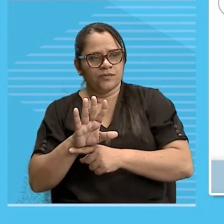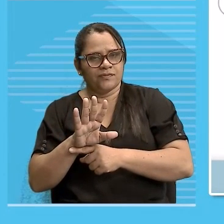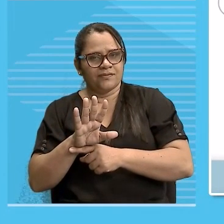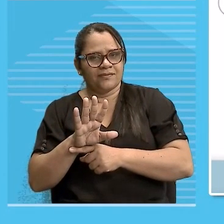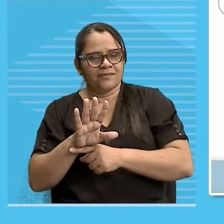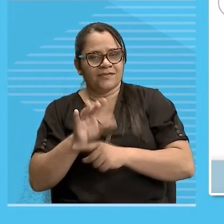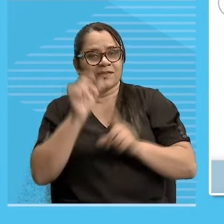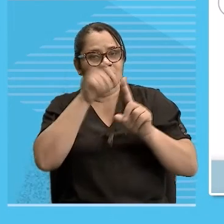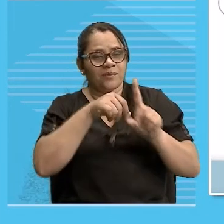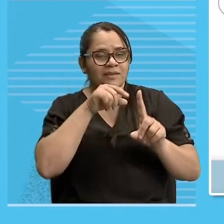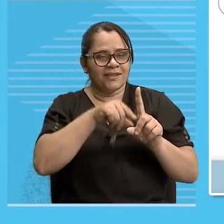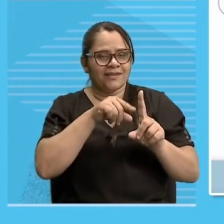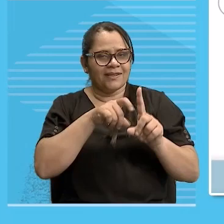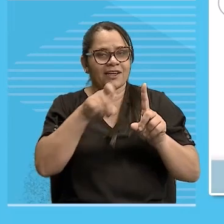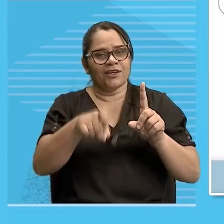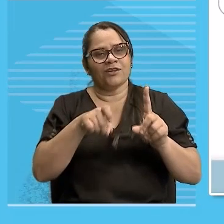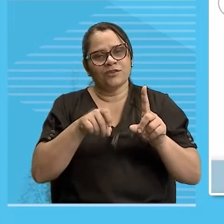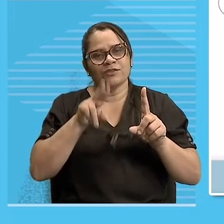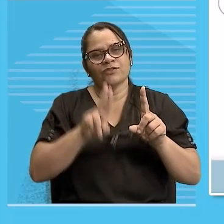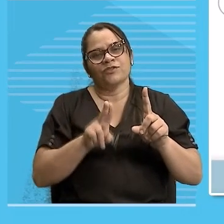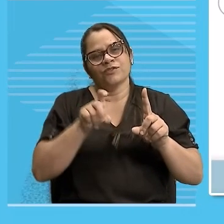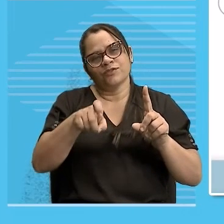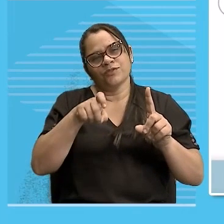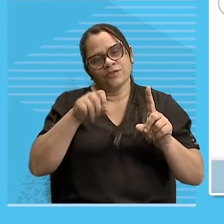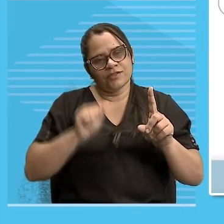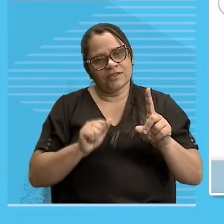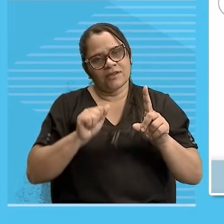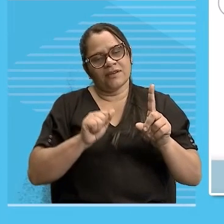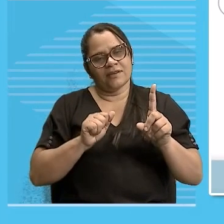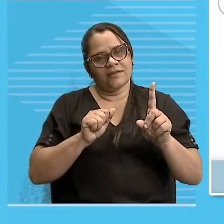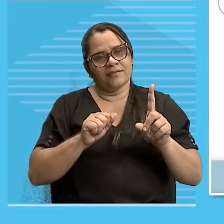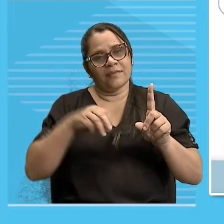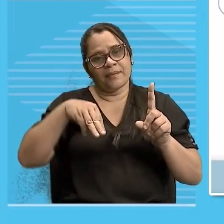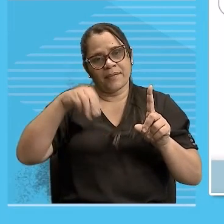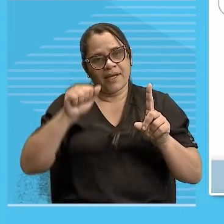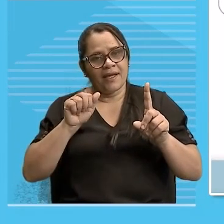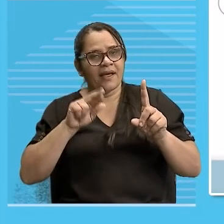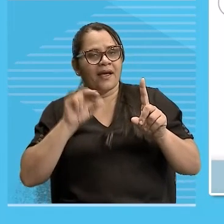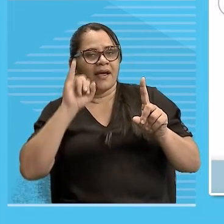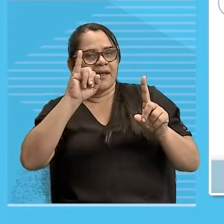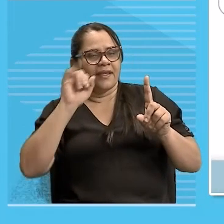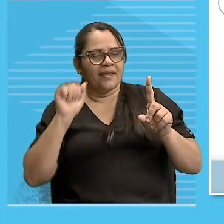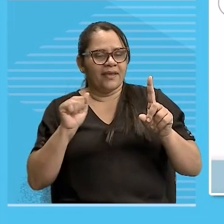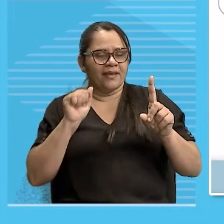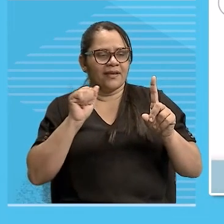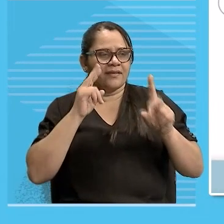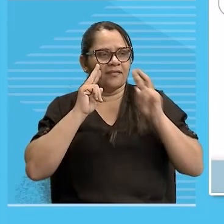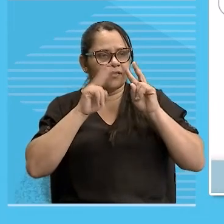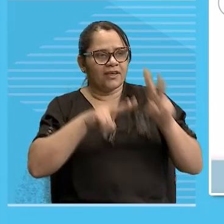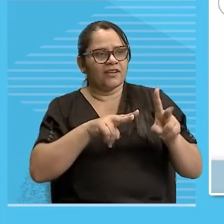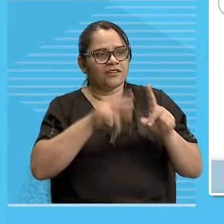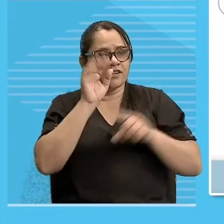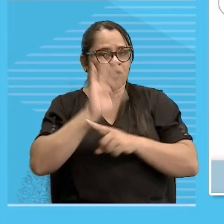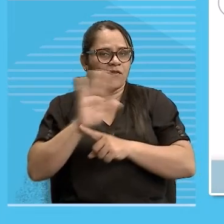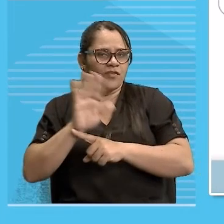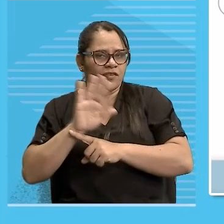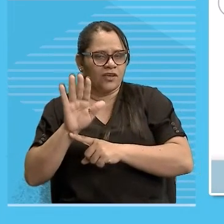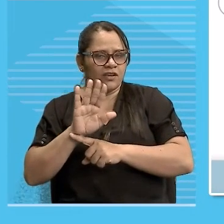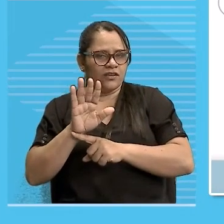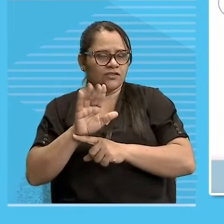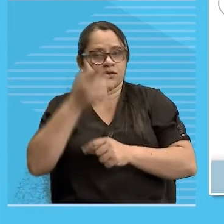viu, gente? Maria das Graças, Xuxa Meneghel. Olha aí, dá uma olhadinha. O que é que ela